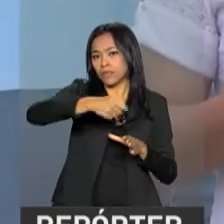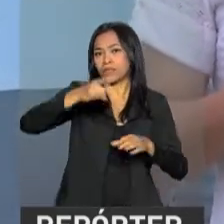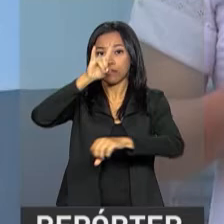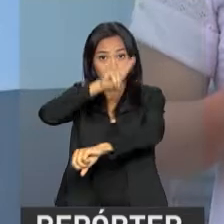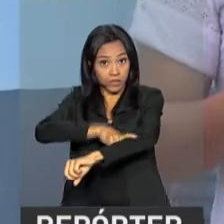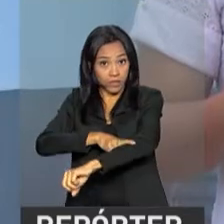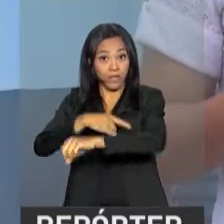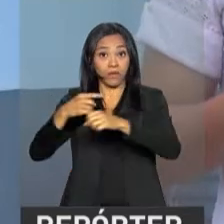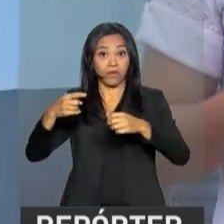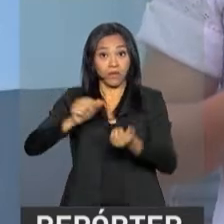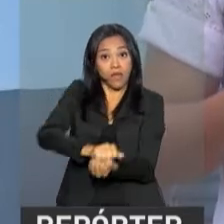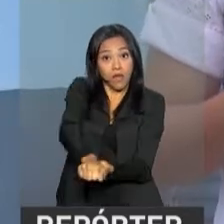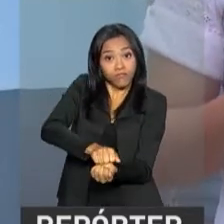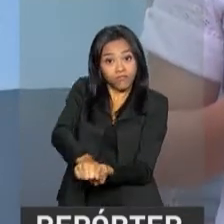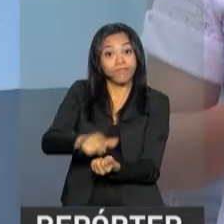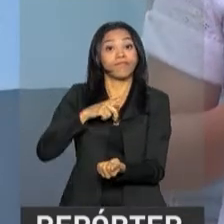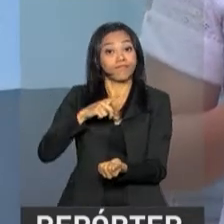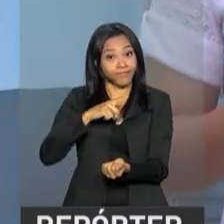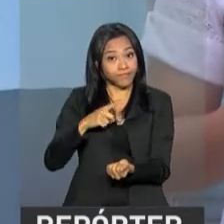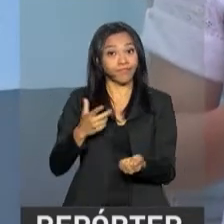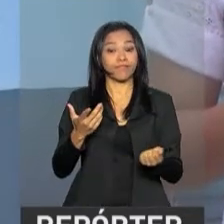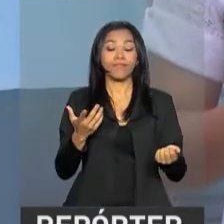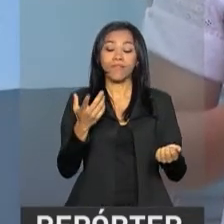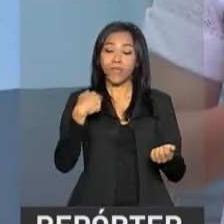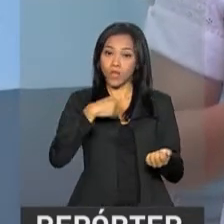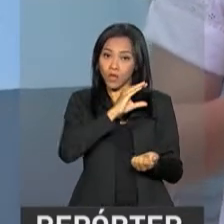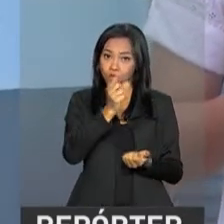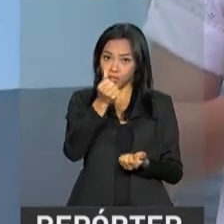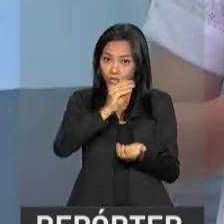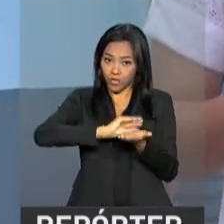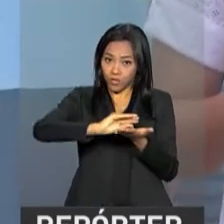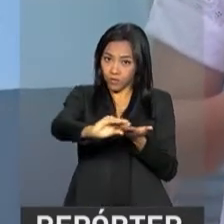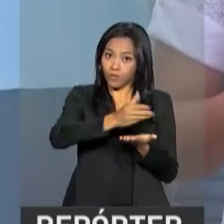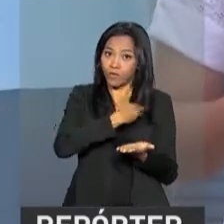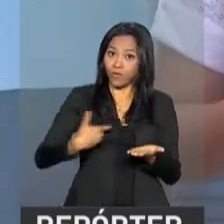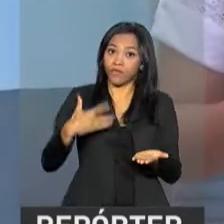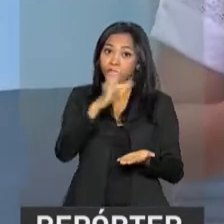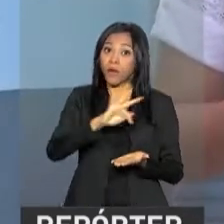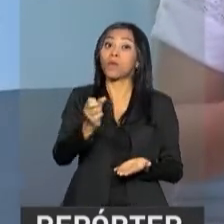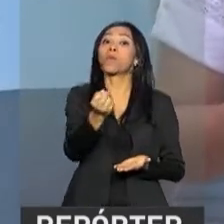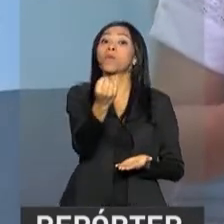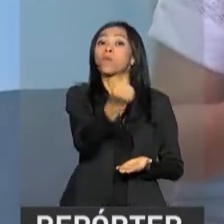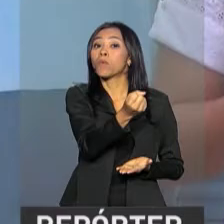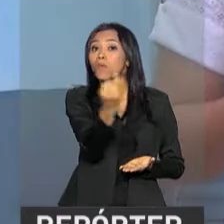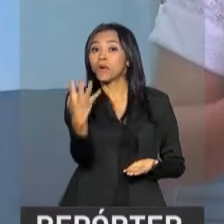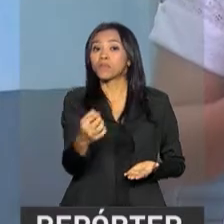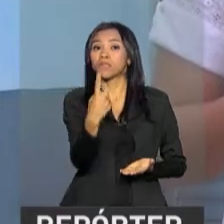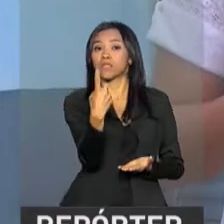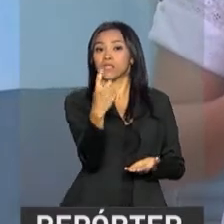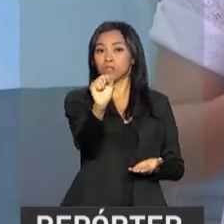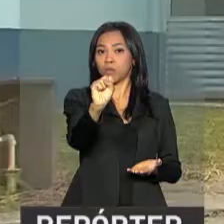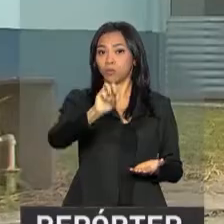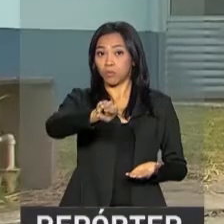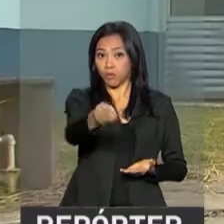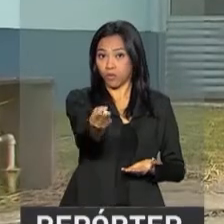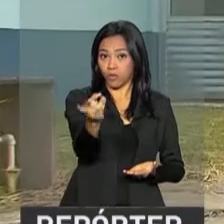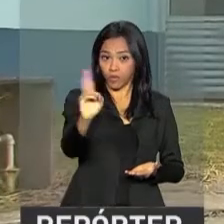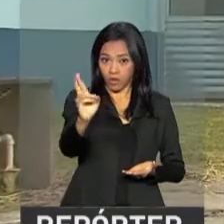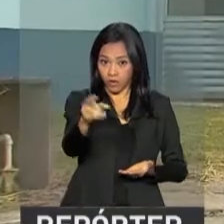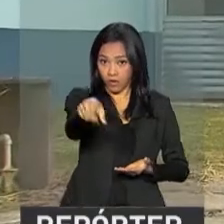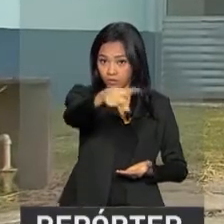e os investimentos do governo federal aqui chegaram a quase 18 milhões de reais